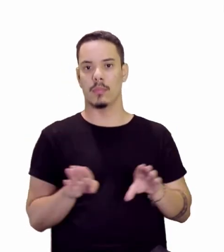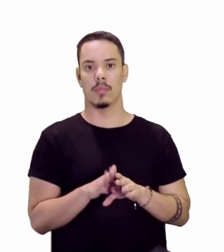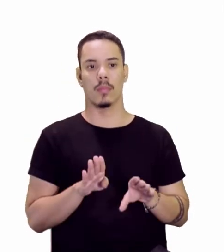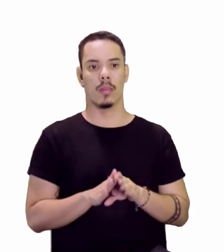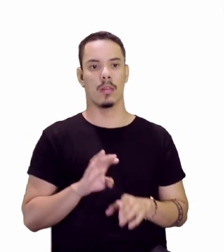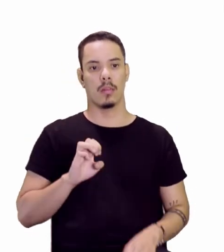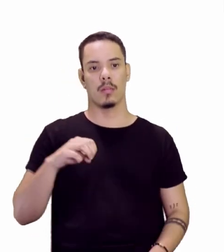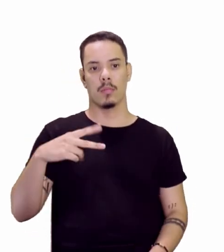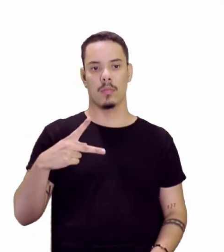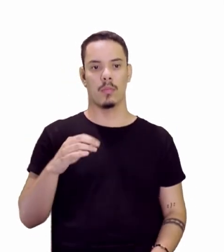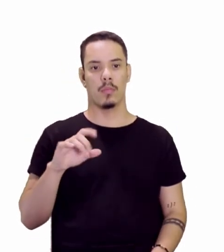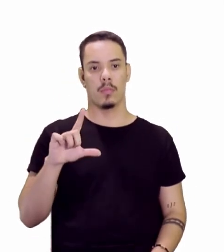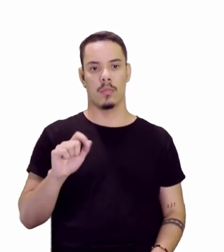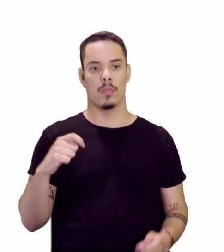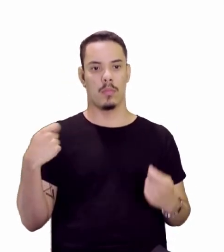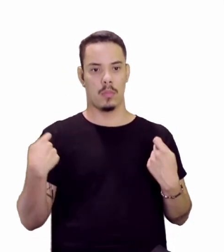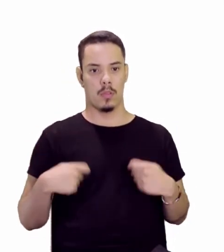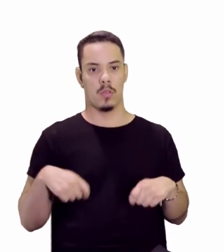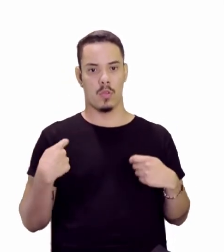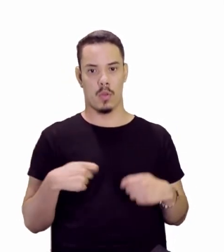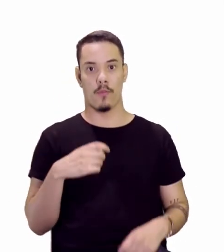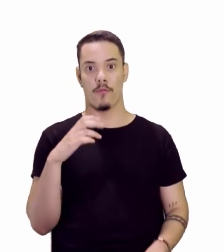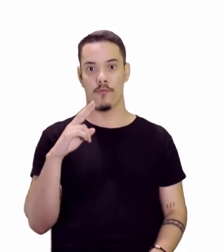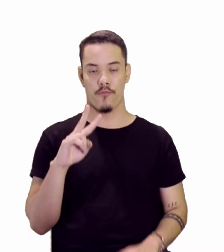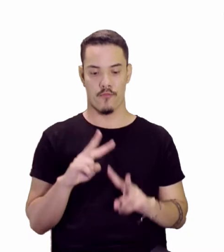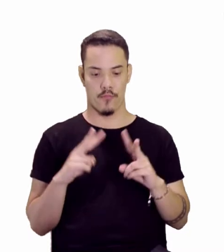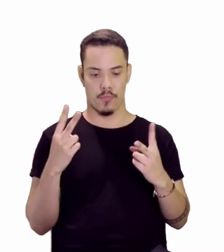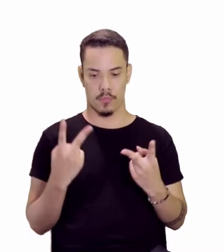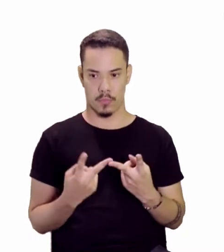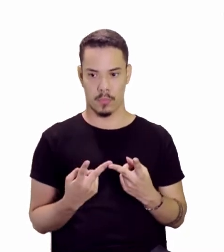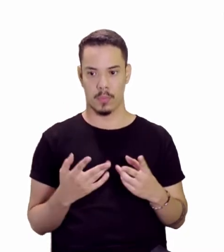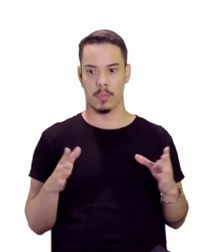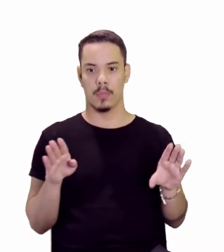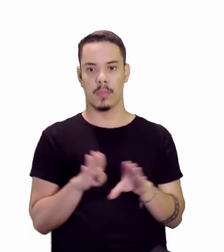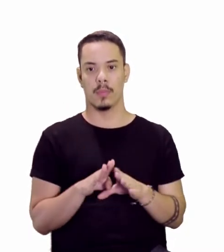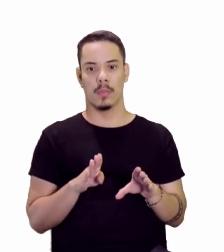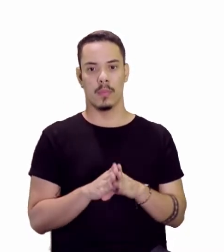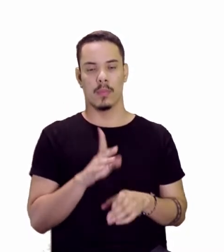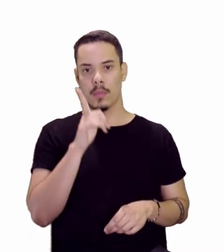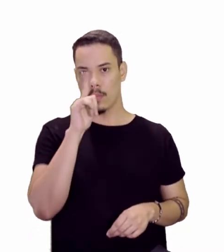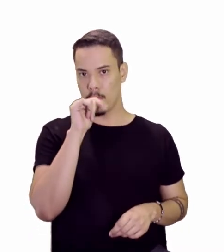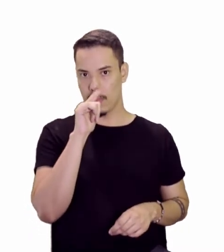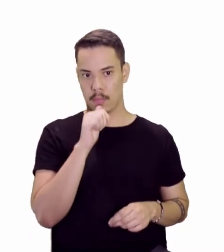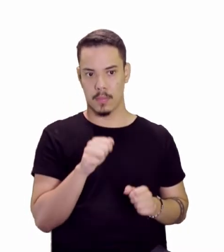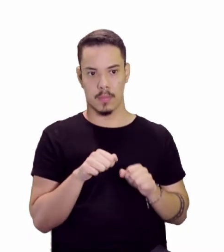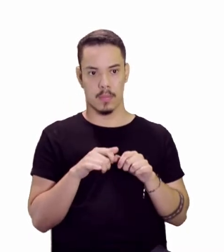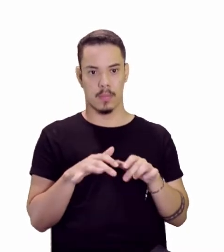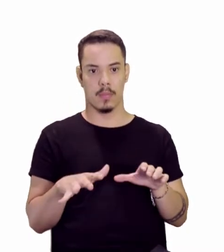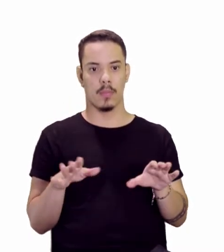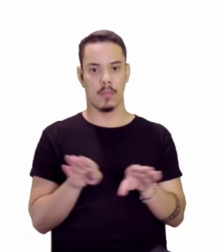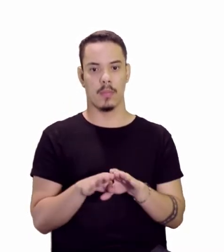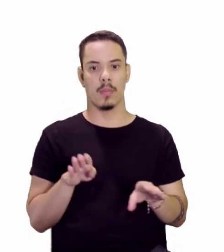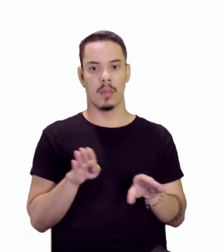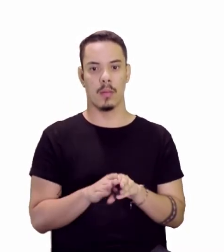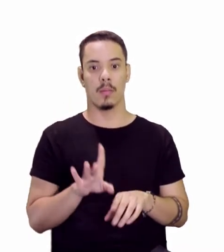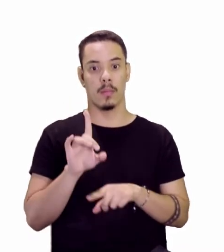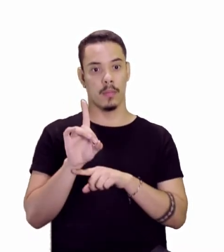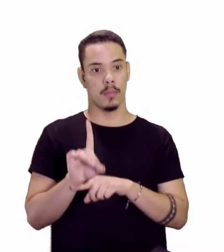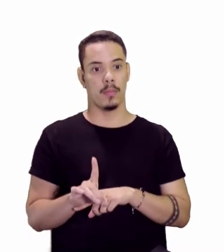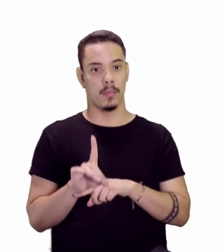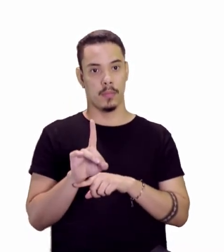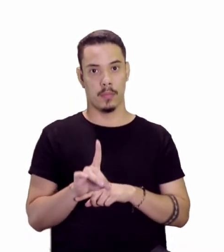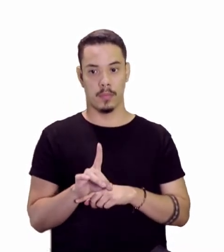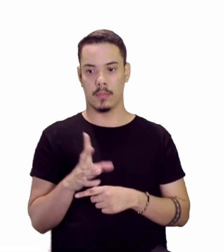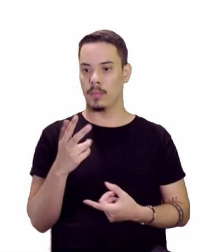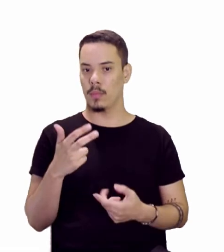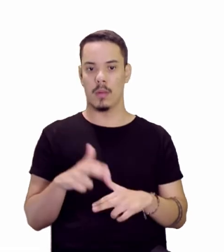do volume. Depende do volume. O impulso depende do volume do líquido deslocado pelo corpo, não é isso? E da densidade do líquido, né? Como